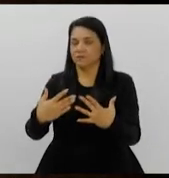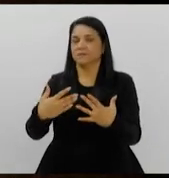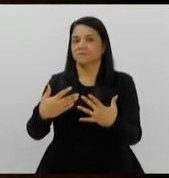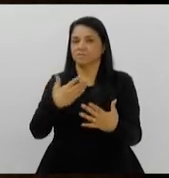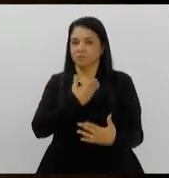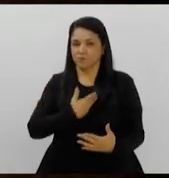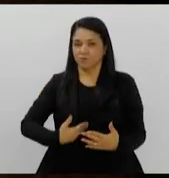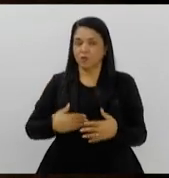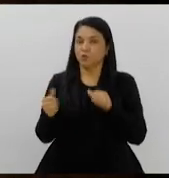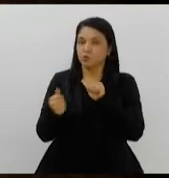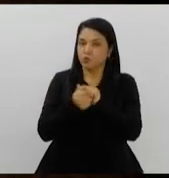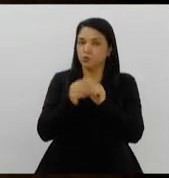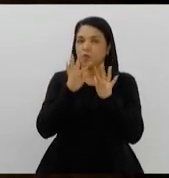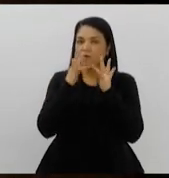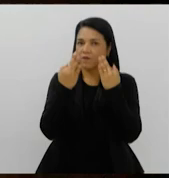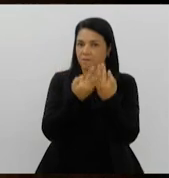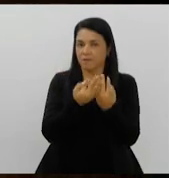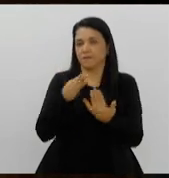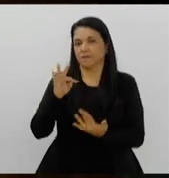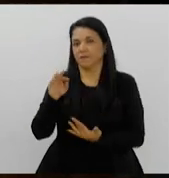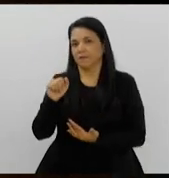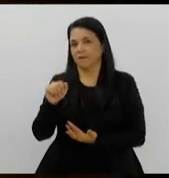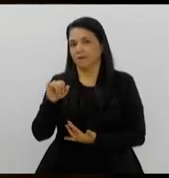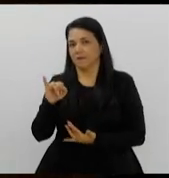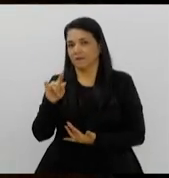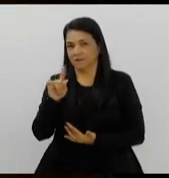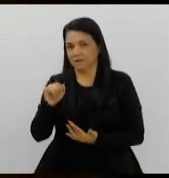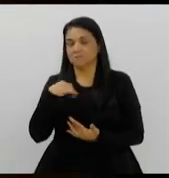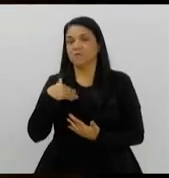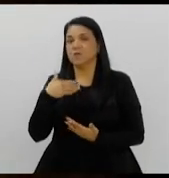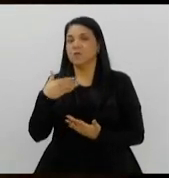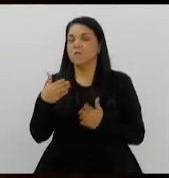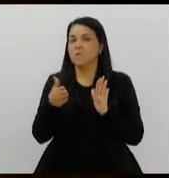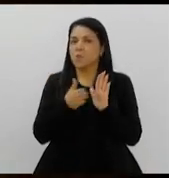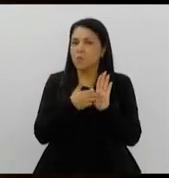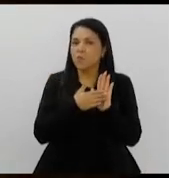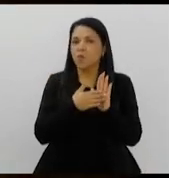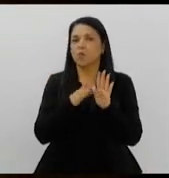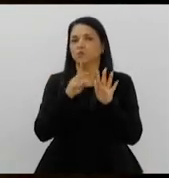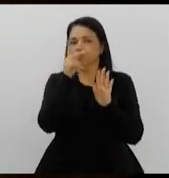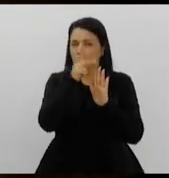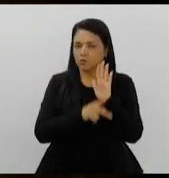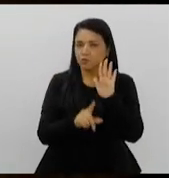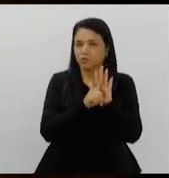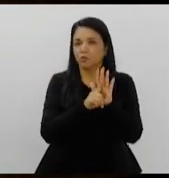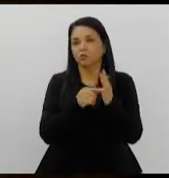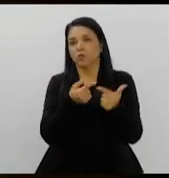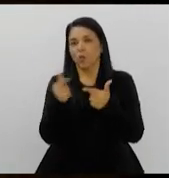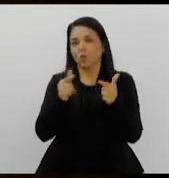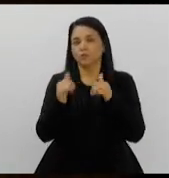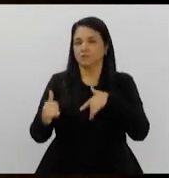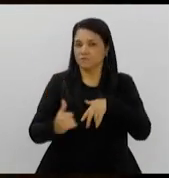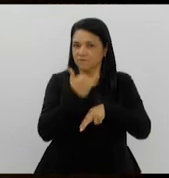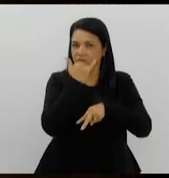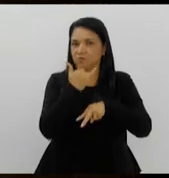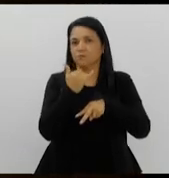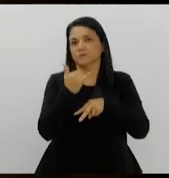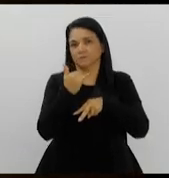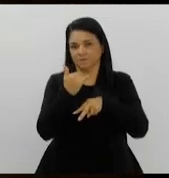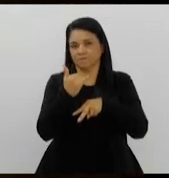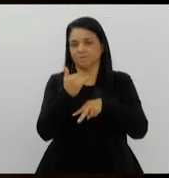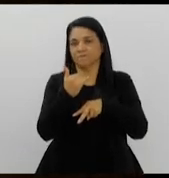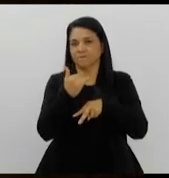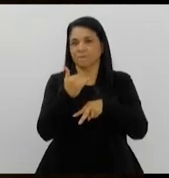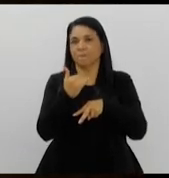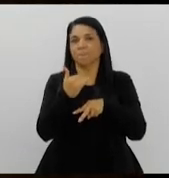com a família que propôs o projeto e, junto com outras vítimas, E essa